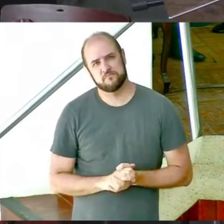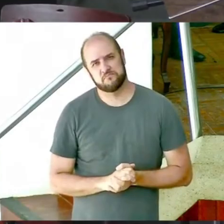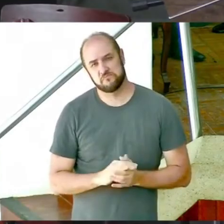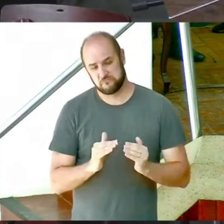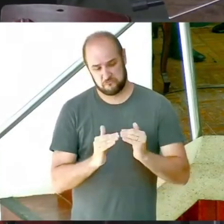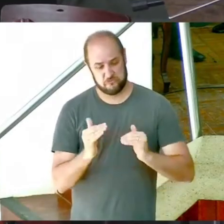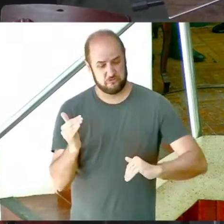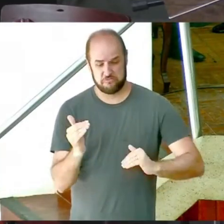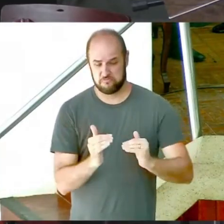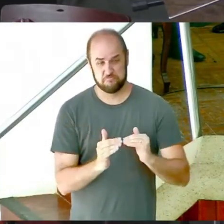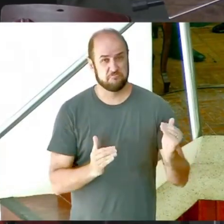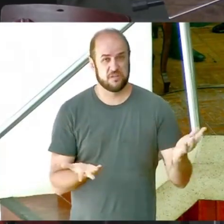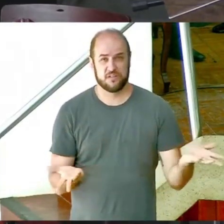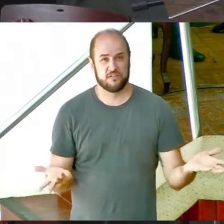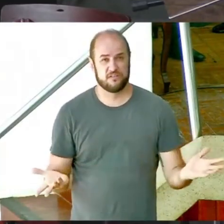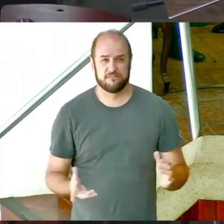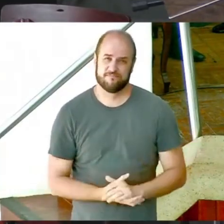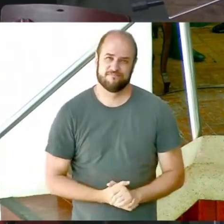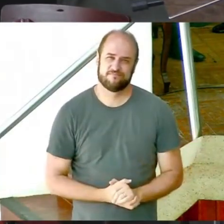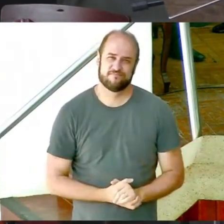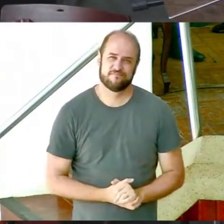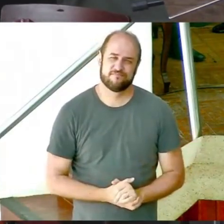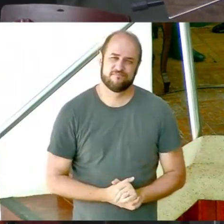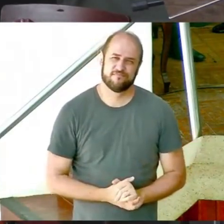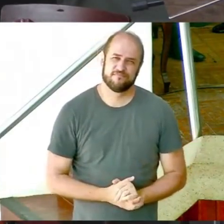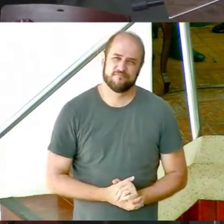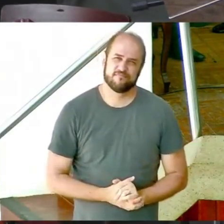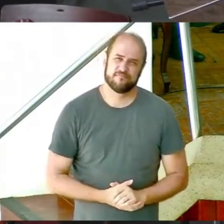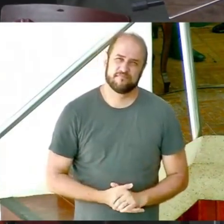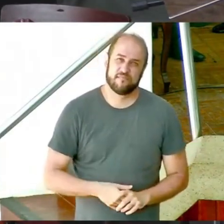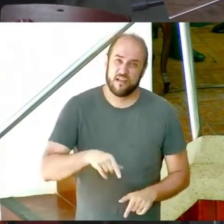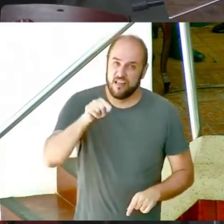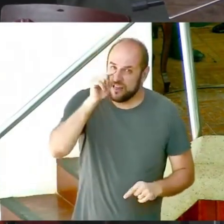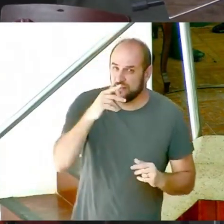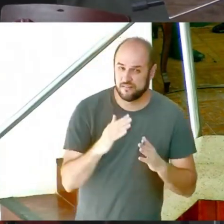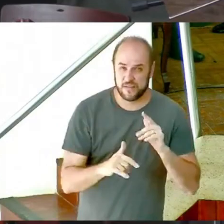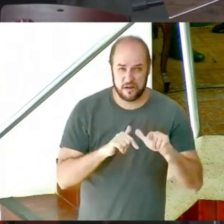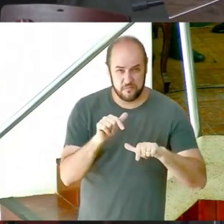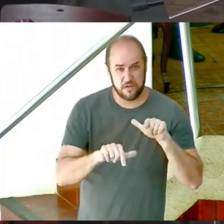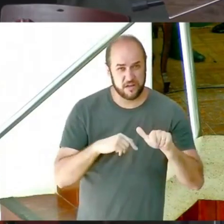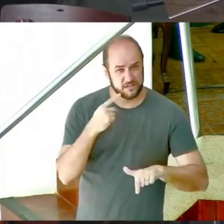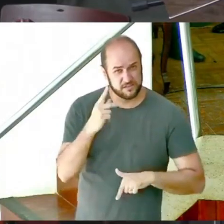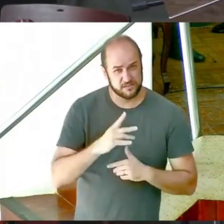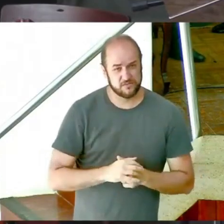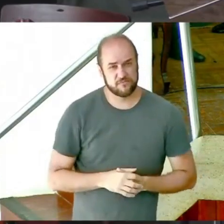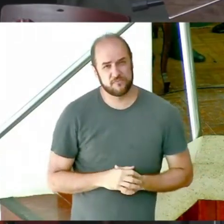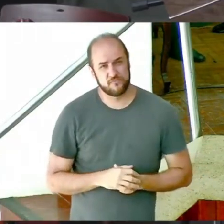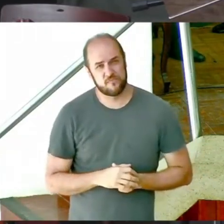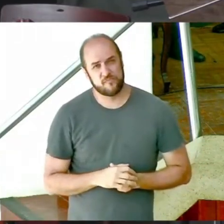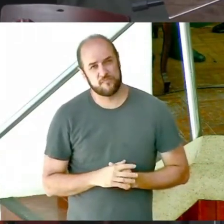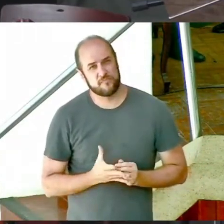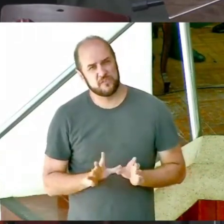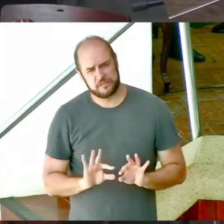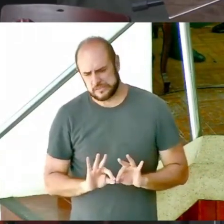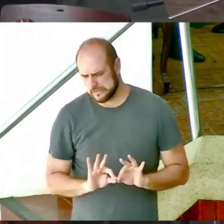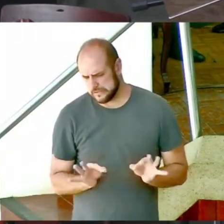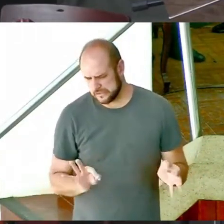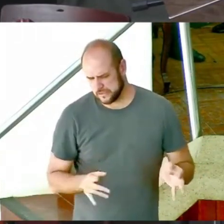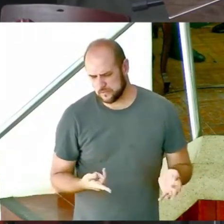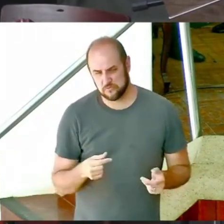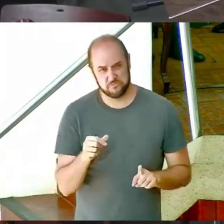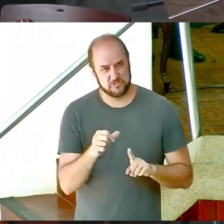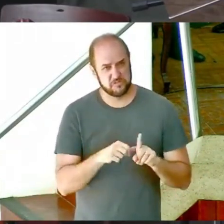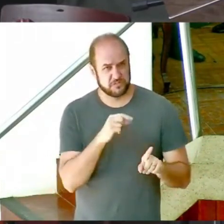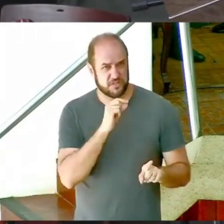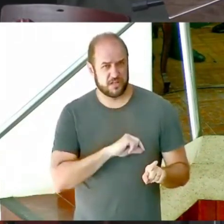de termos. Portanto, Deus te colocou lá no teu trabalho, Não por acaso, para simplesmente você ter um salário